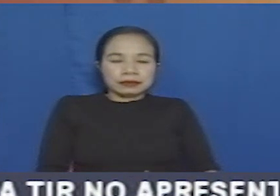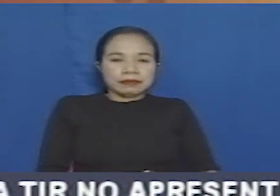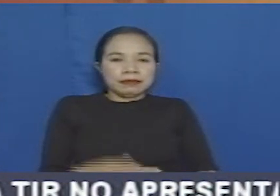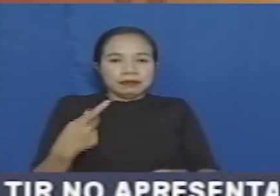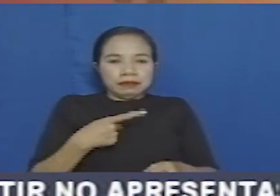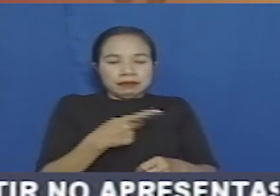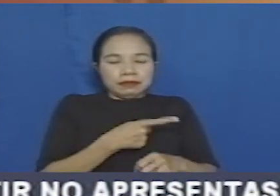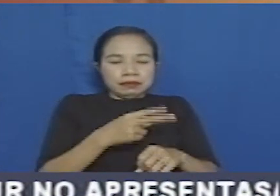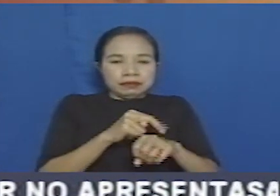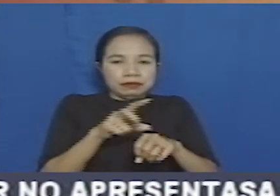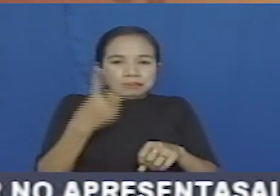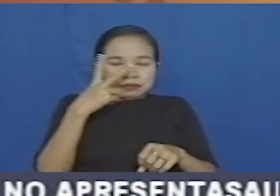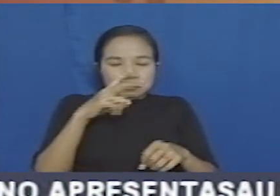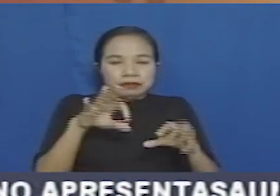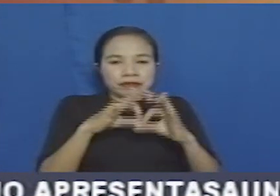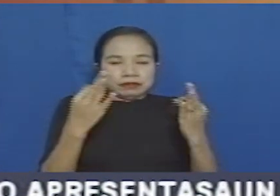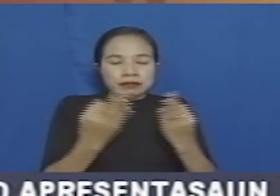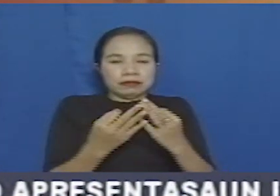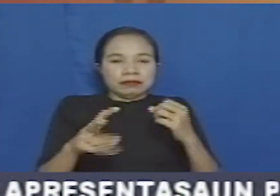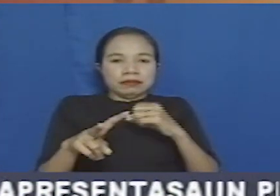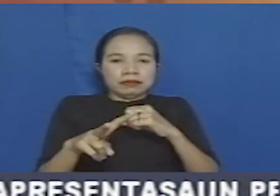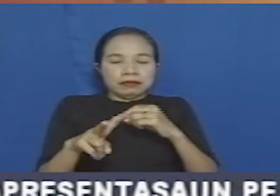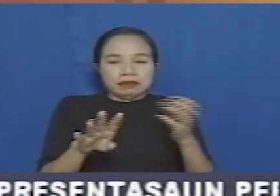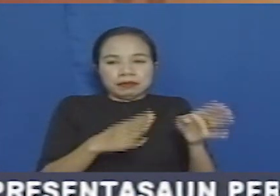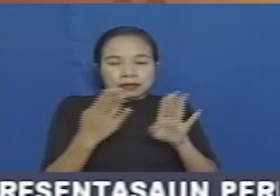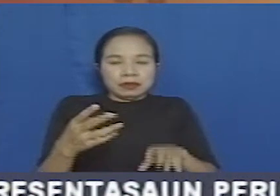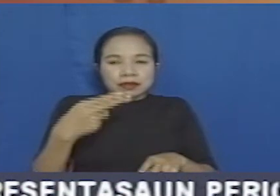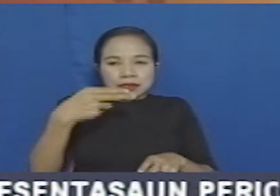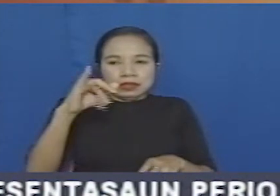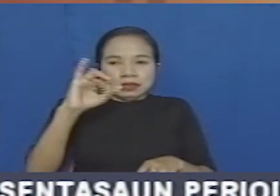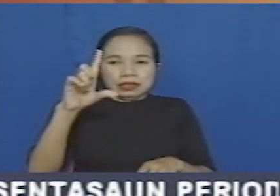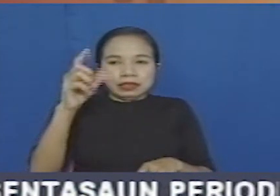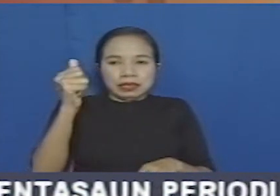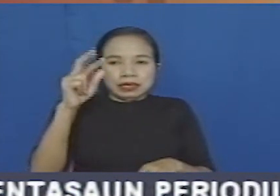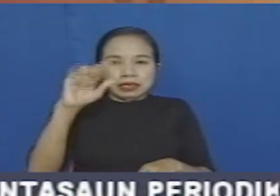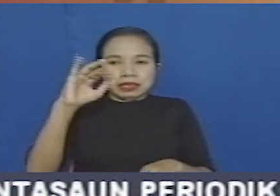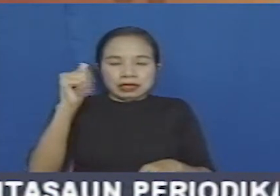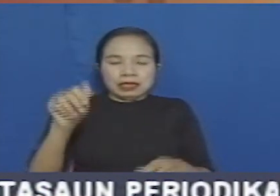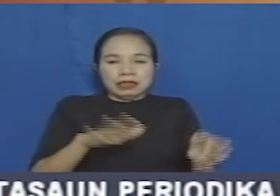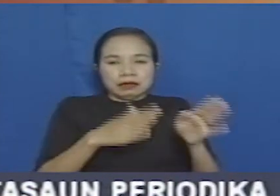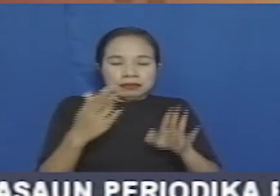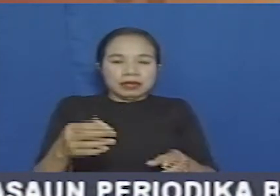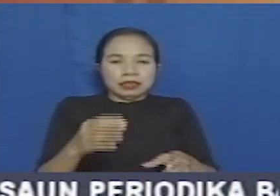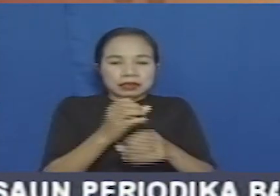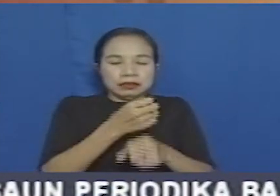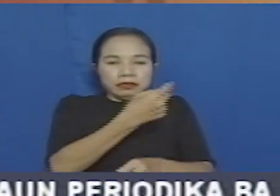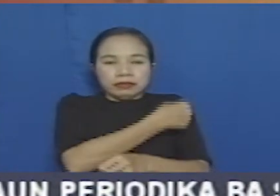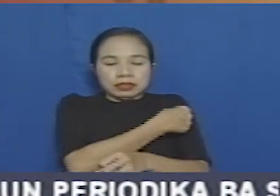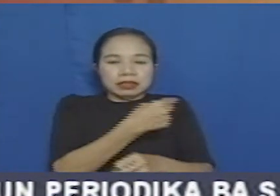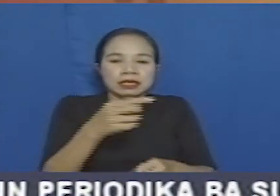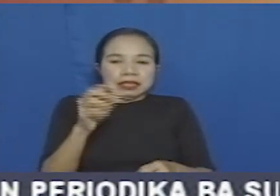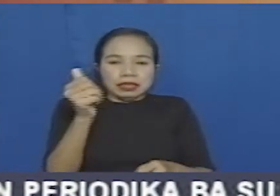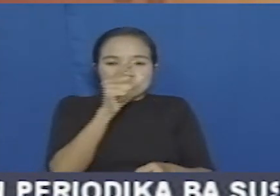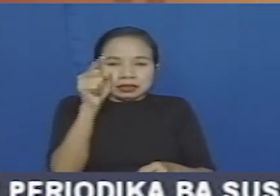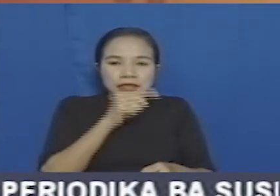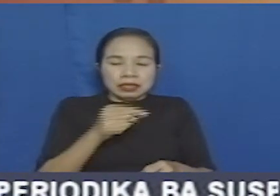Parlamentul Național se vizită familia Matabian Ilaria de Jesus, na Behakoto is Afoensimu, vacina AstraZeneca e a municipiu